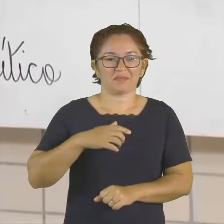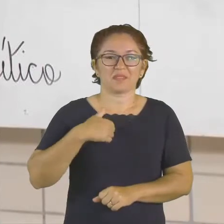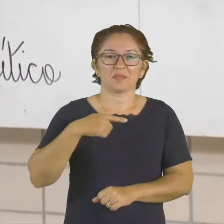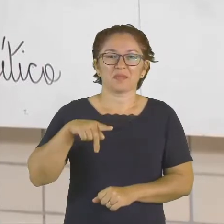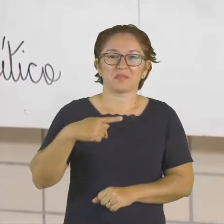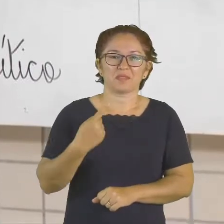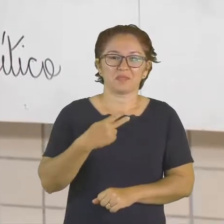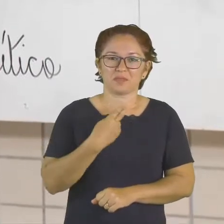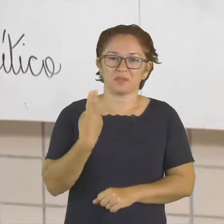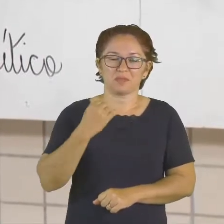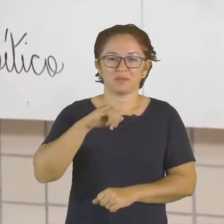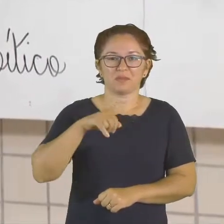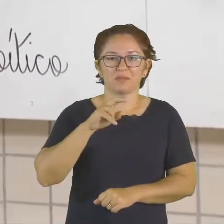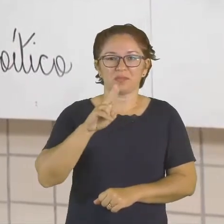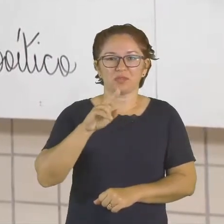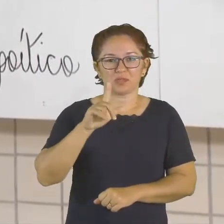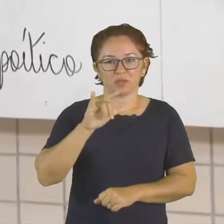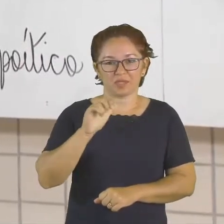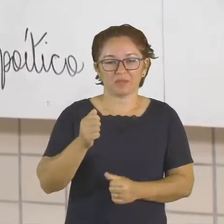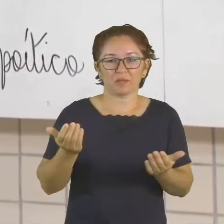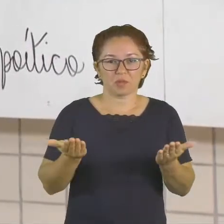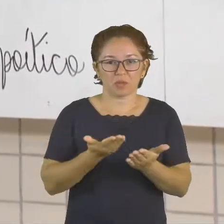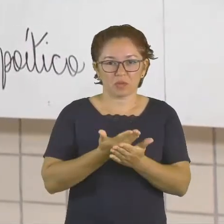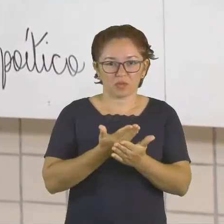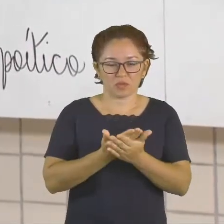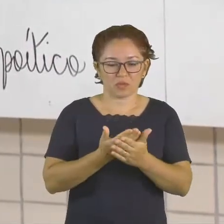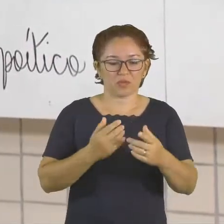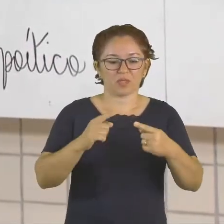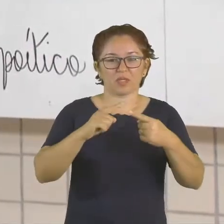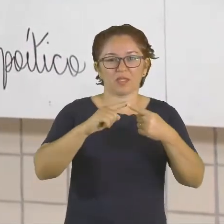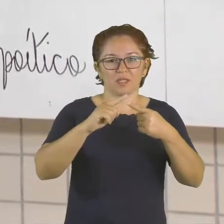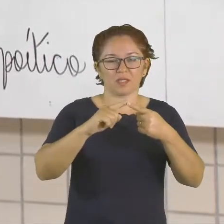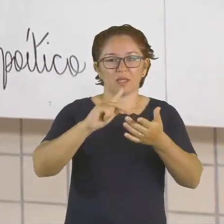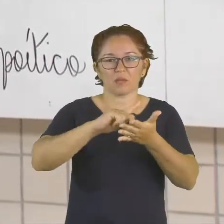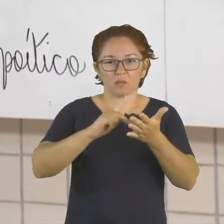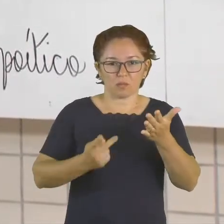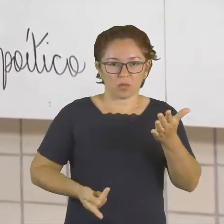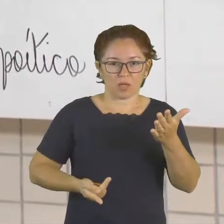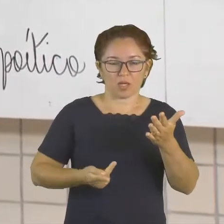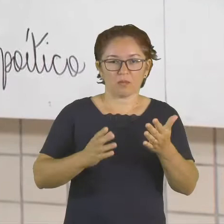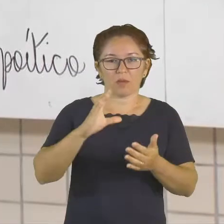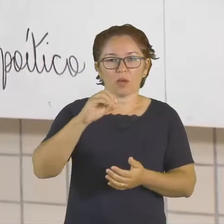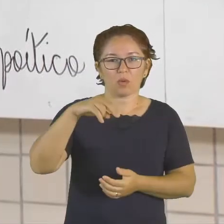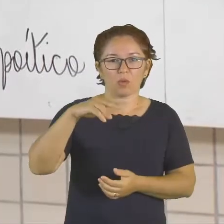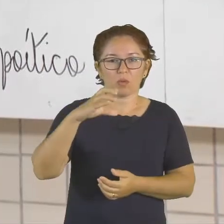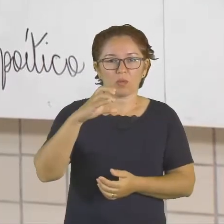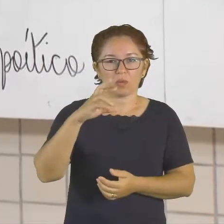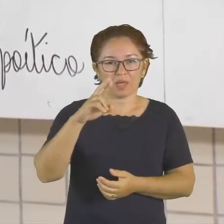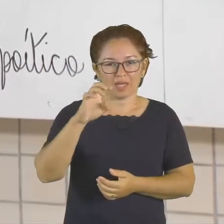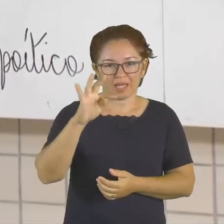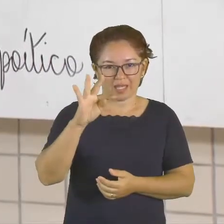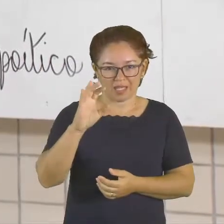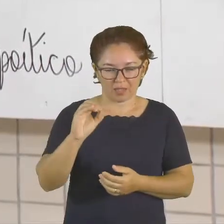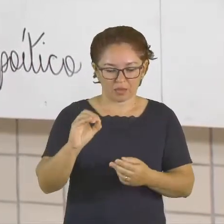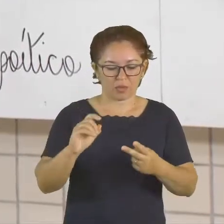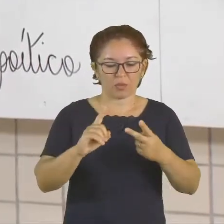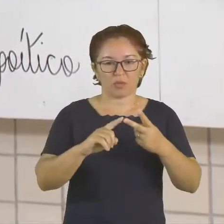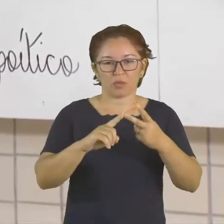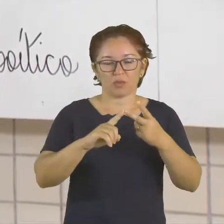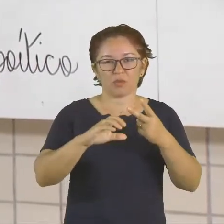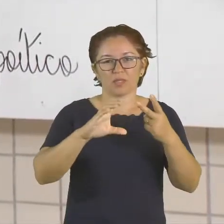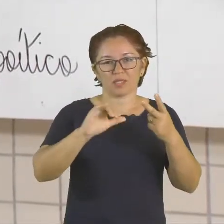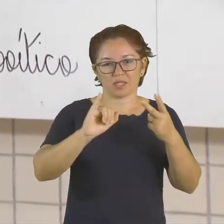Carla e hoje nós iremos estudar o poema concreto, cyberpoema e duas figuras de